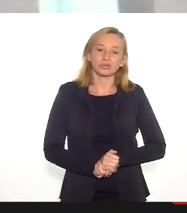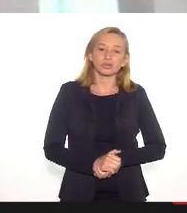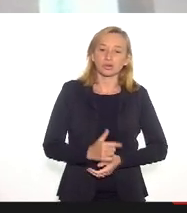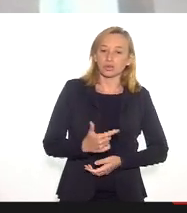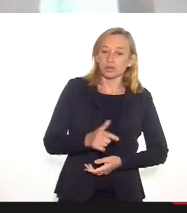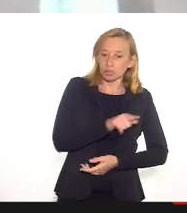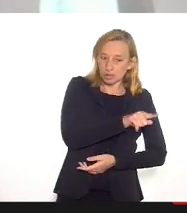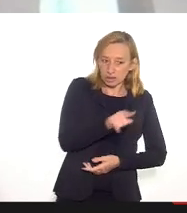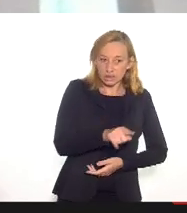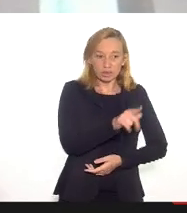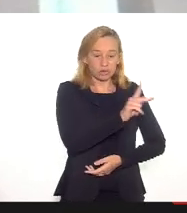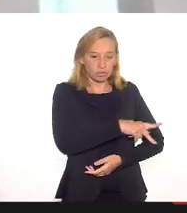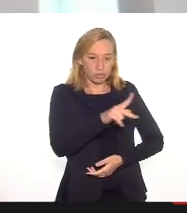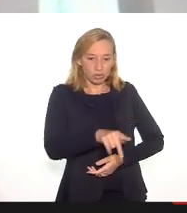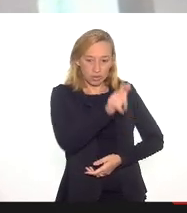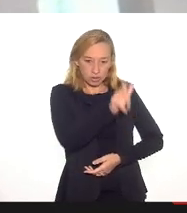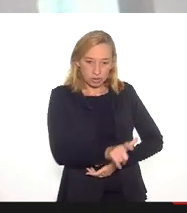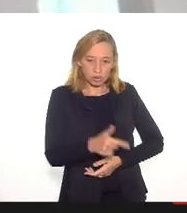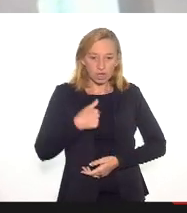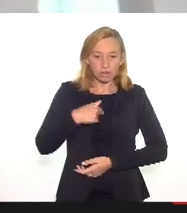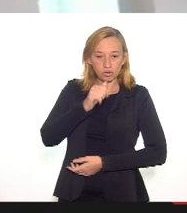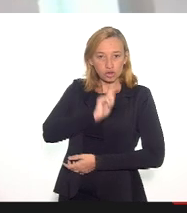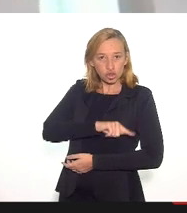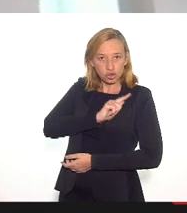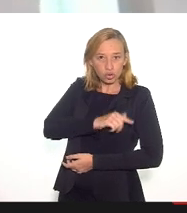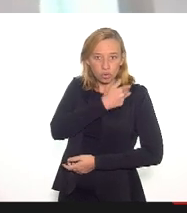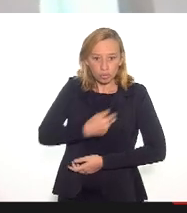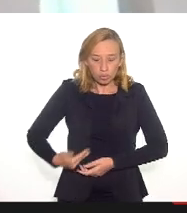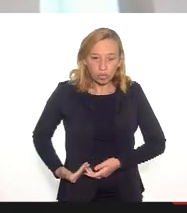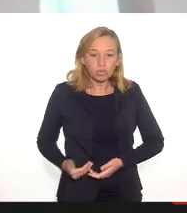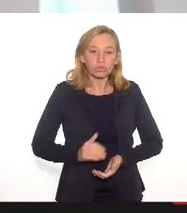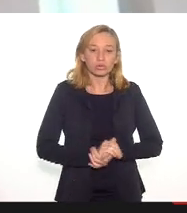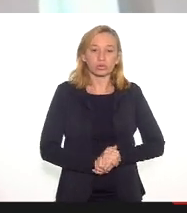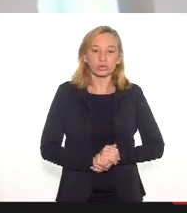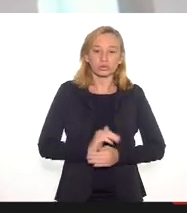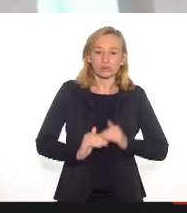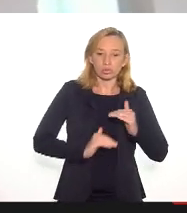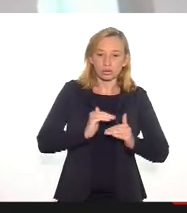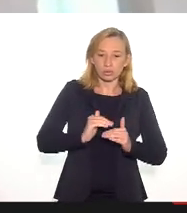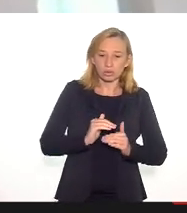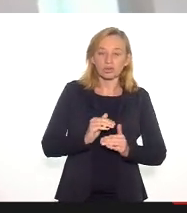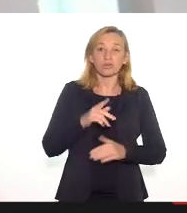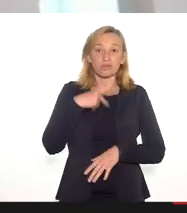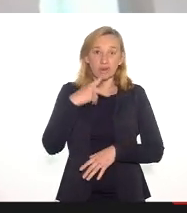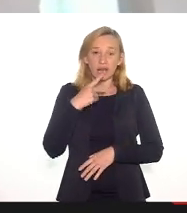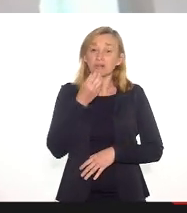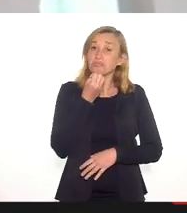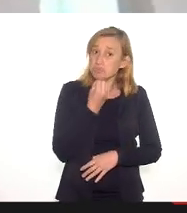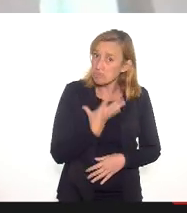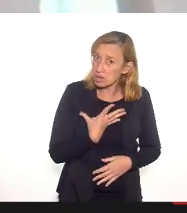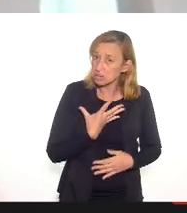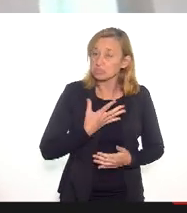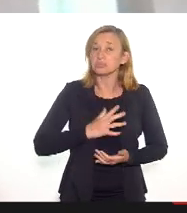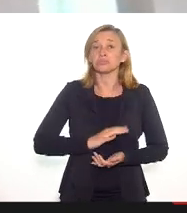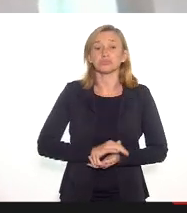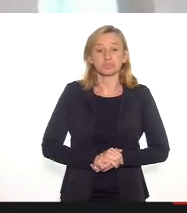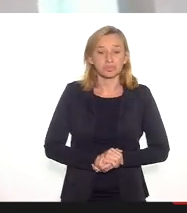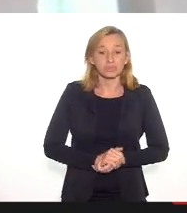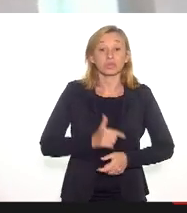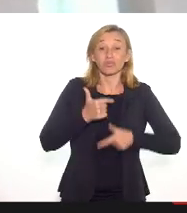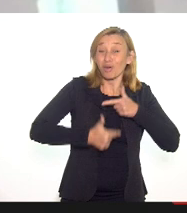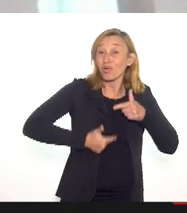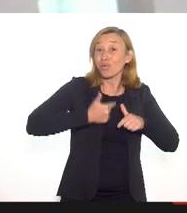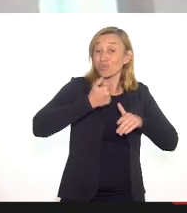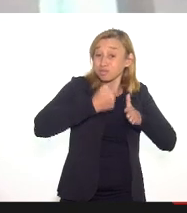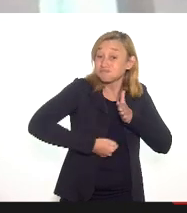professores, eu aqui enquanto gestor público, né? Sobre as progressões, muito bem colocado, tá? Isso é uma luta